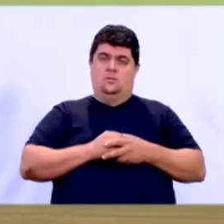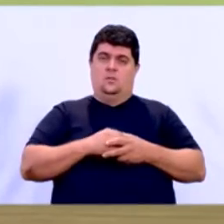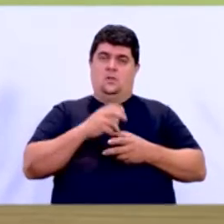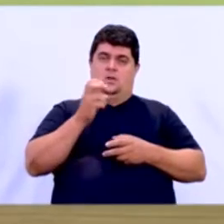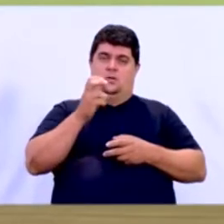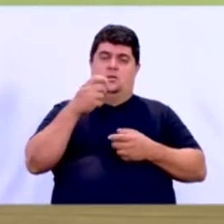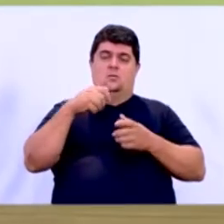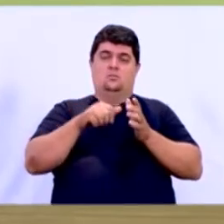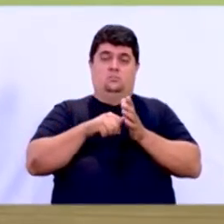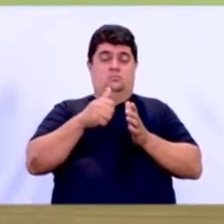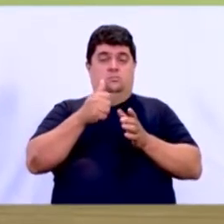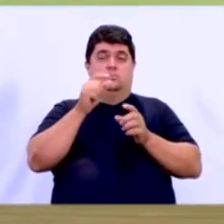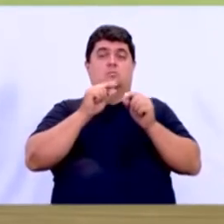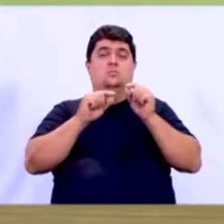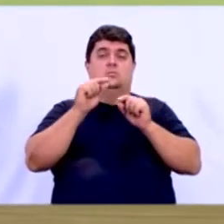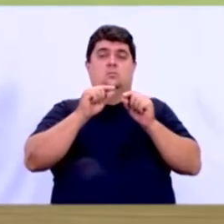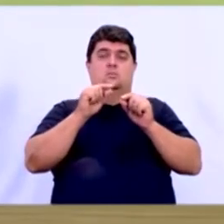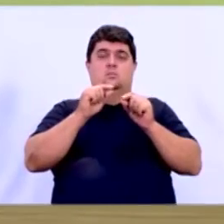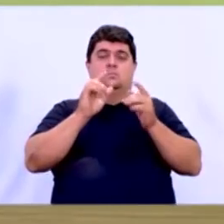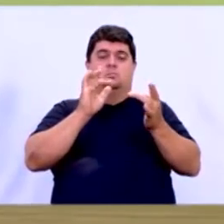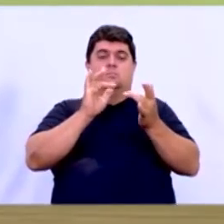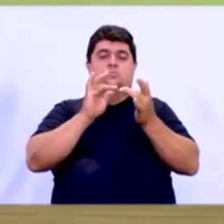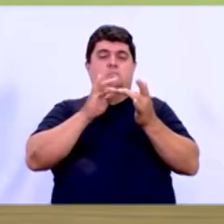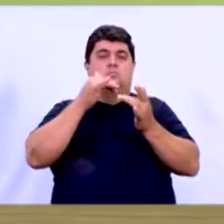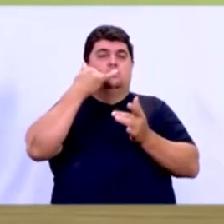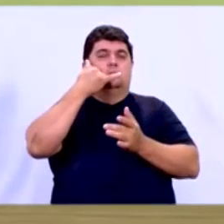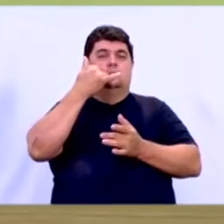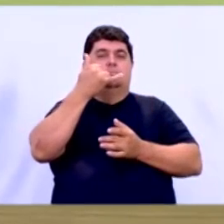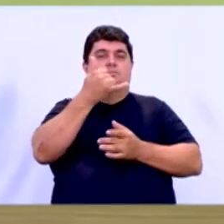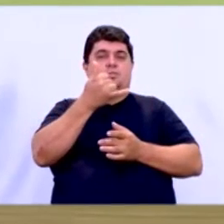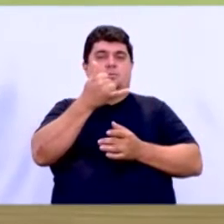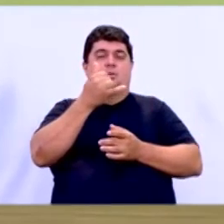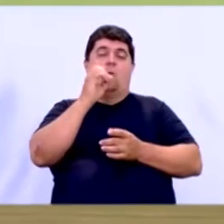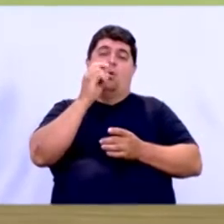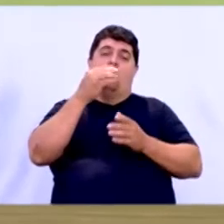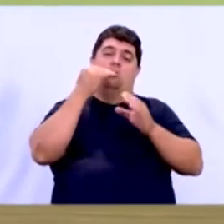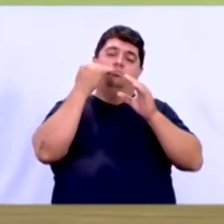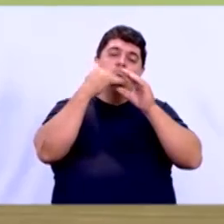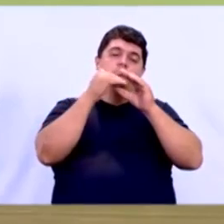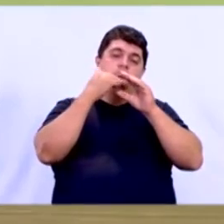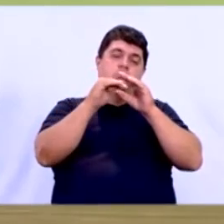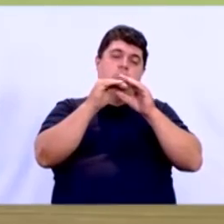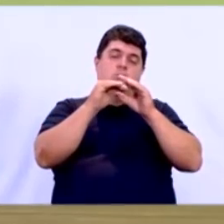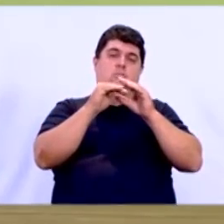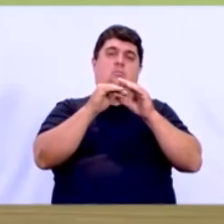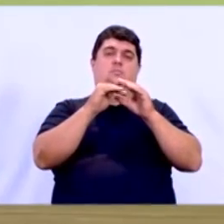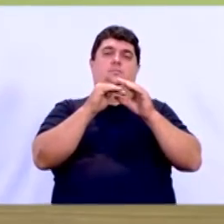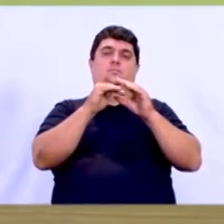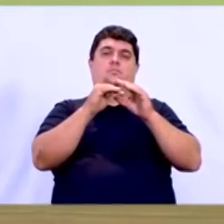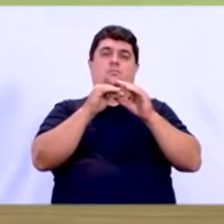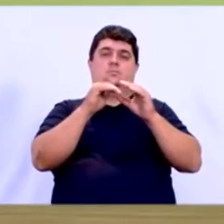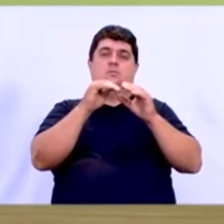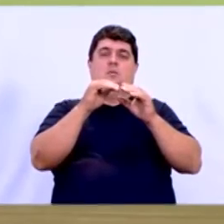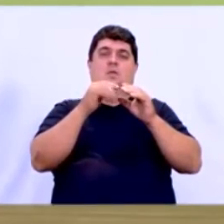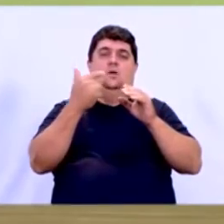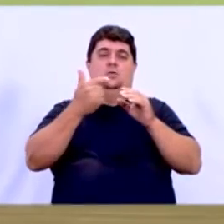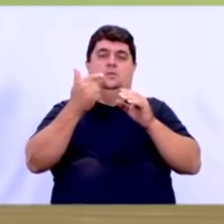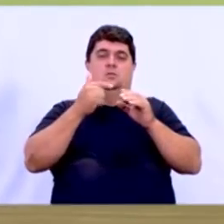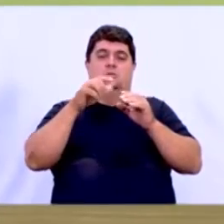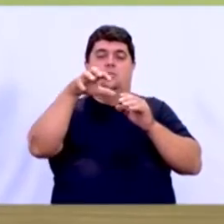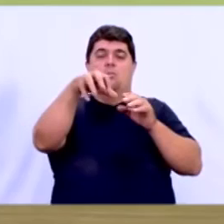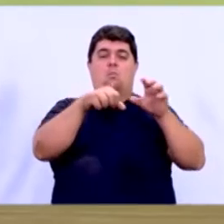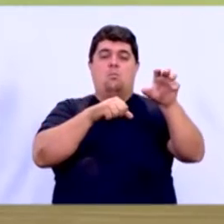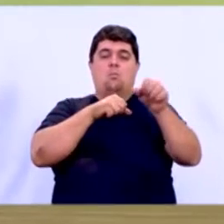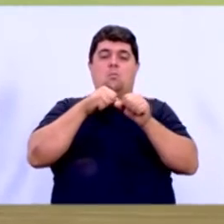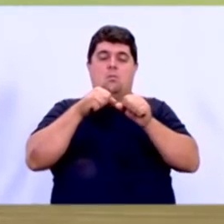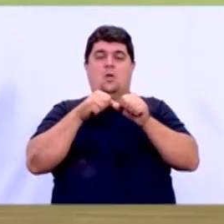5, primeiramente, contato por telefone e ou e-mail, em seguida, coleta do objeto ou carga